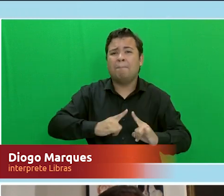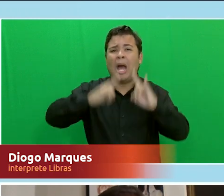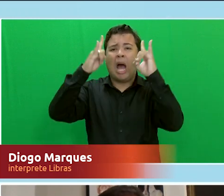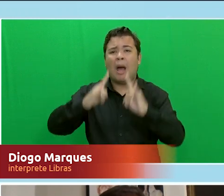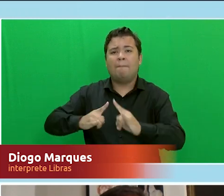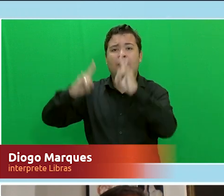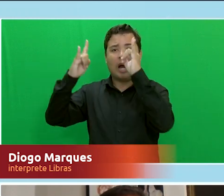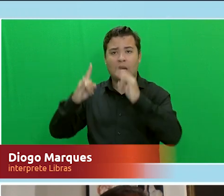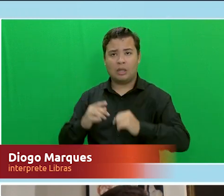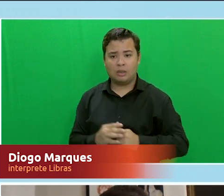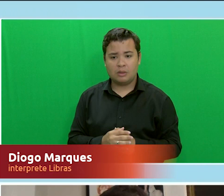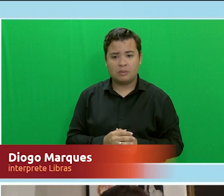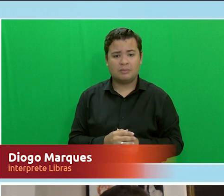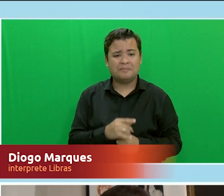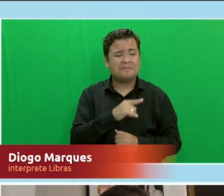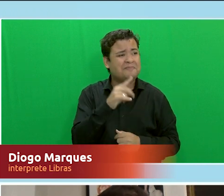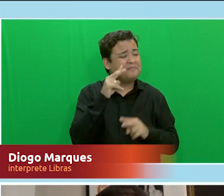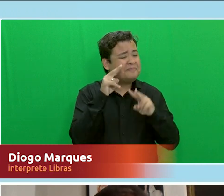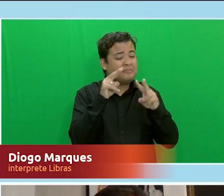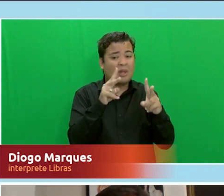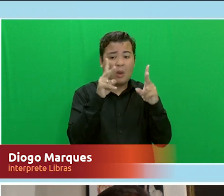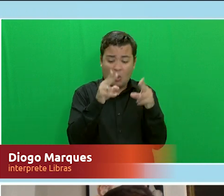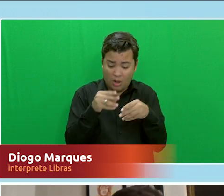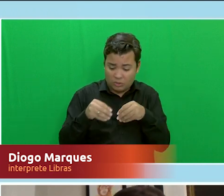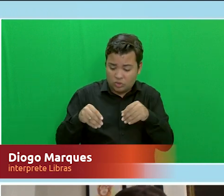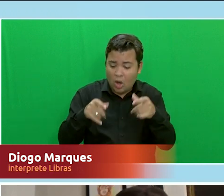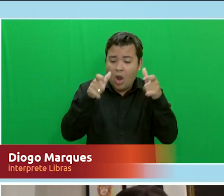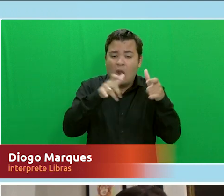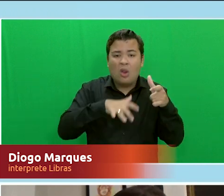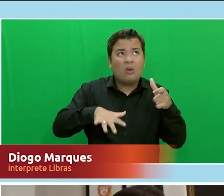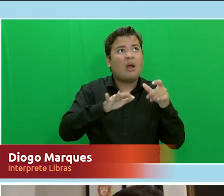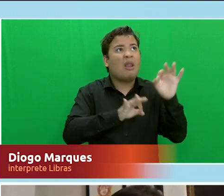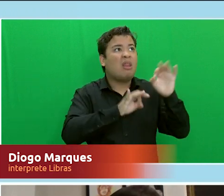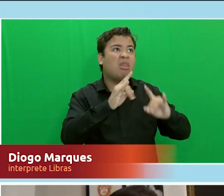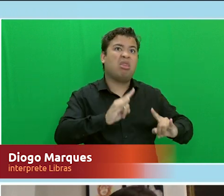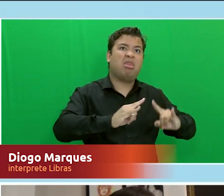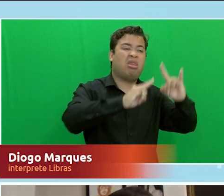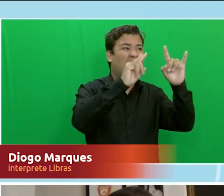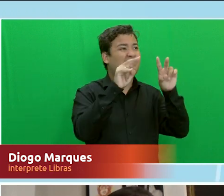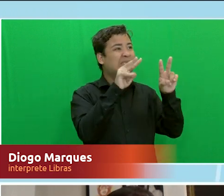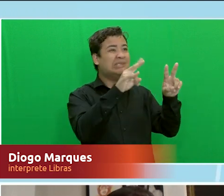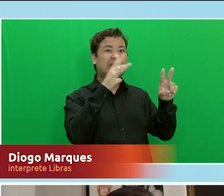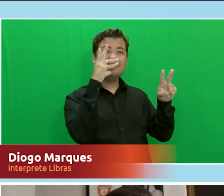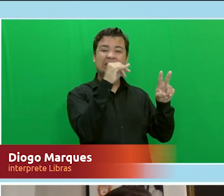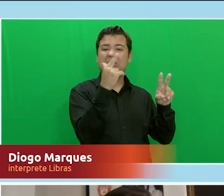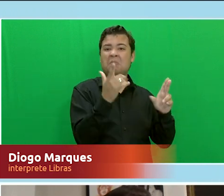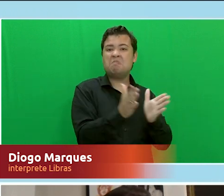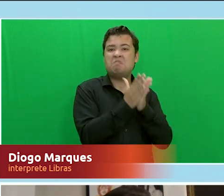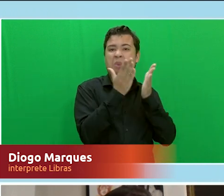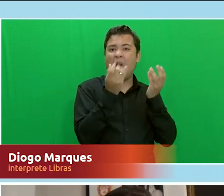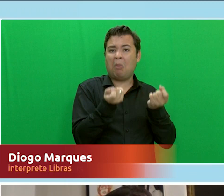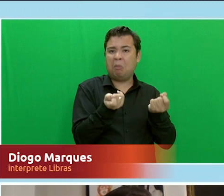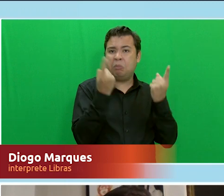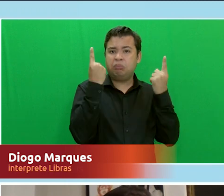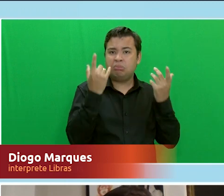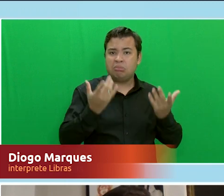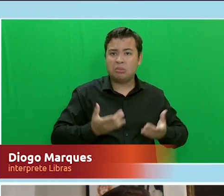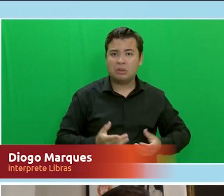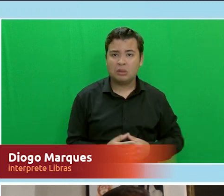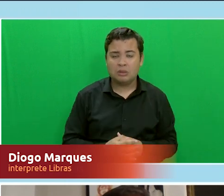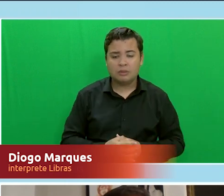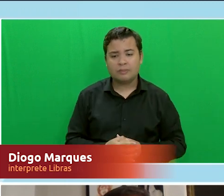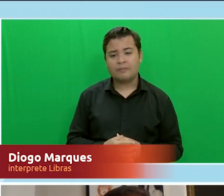das formas mais pobres de usar o solo urbano. Então, a gentrificação eu não